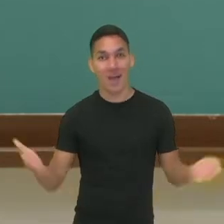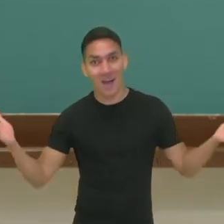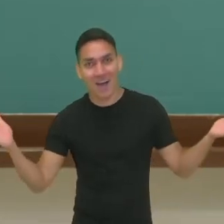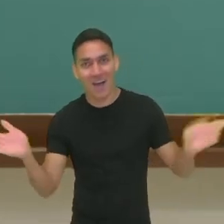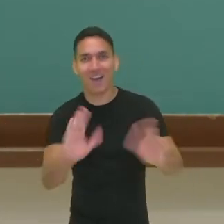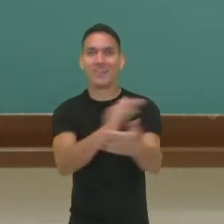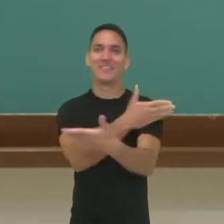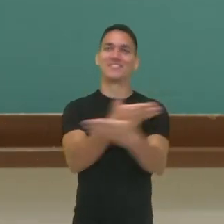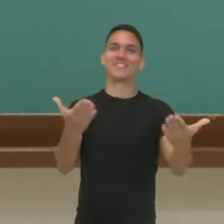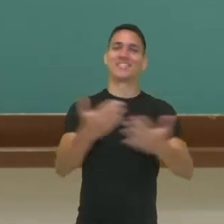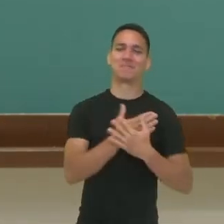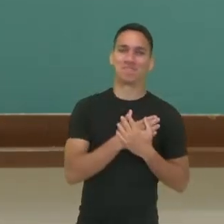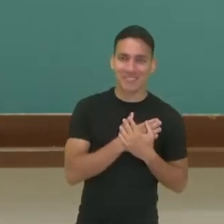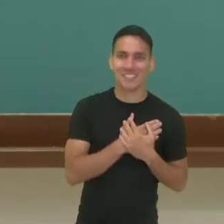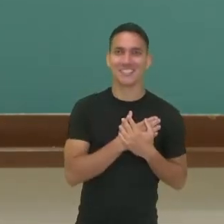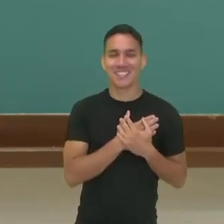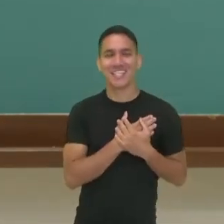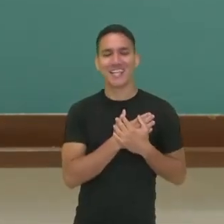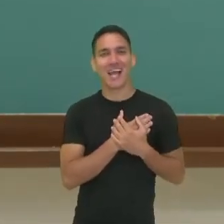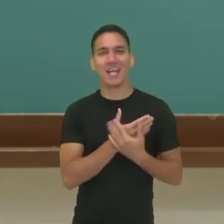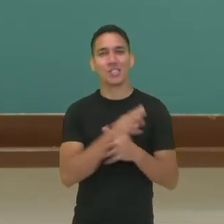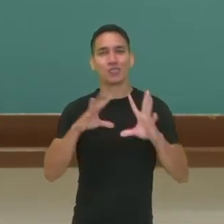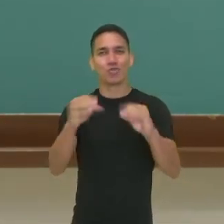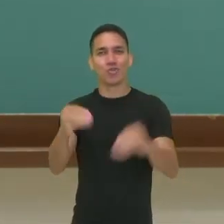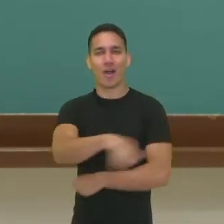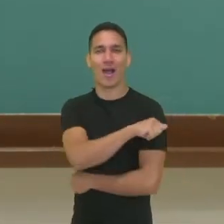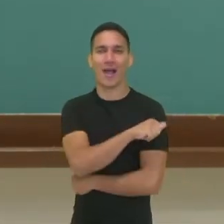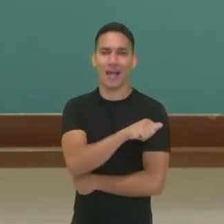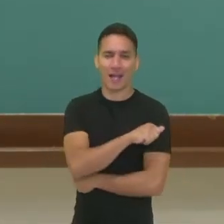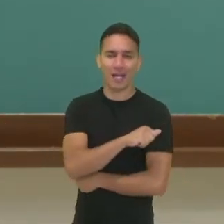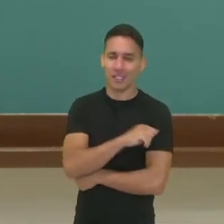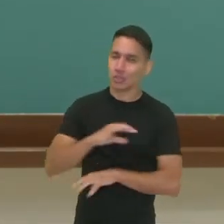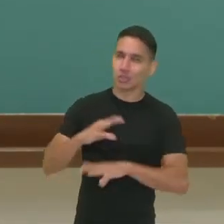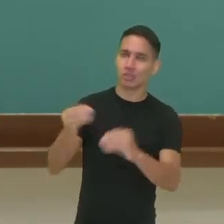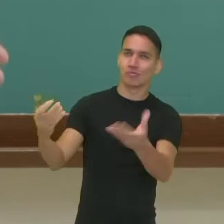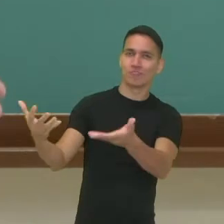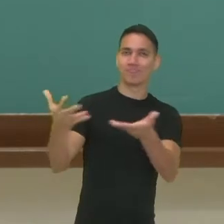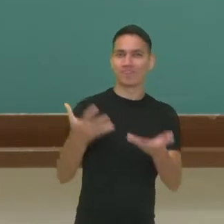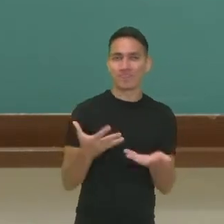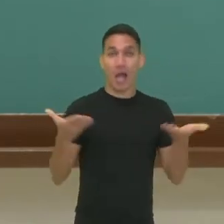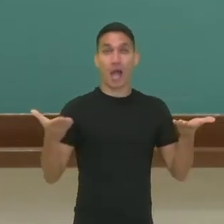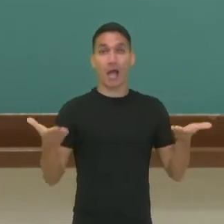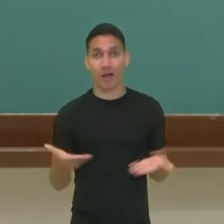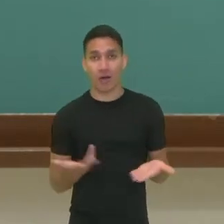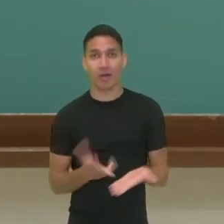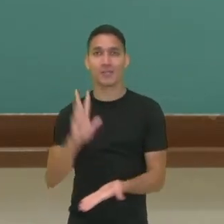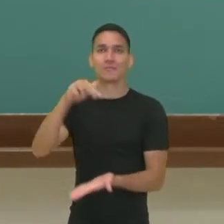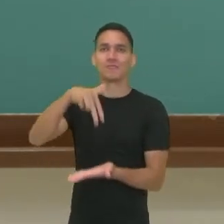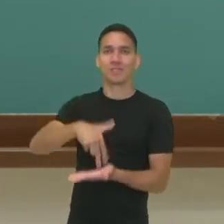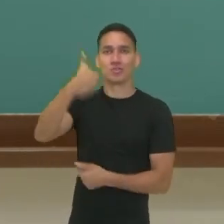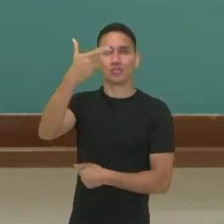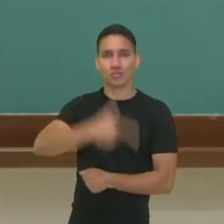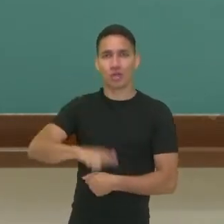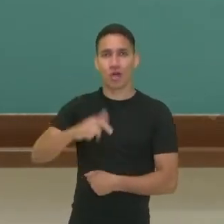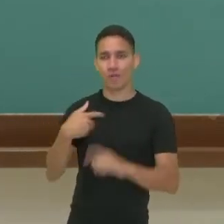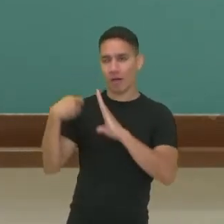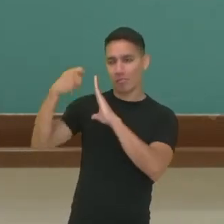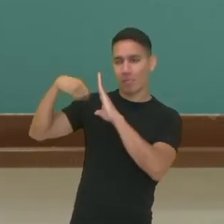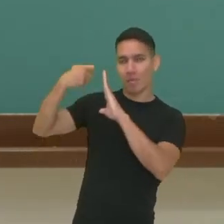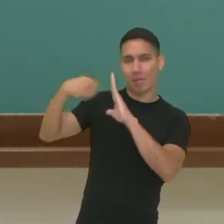Olá, meus queridos, estimados alunos e alunas, estamos aqui diretamente dos estúdios do